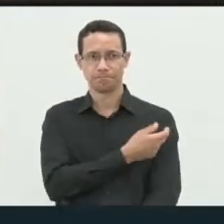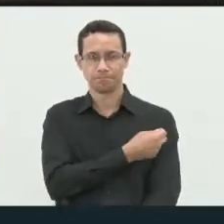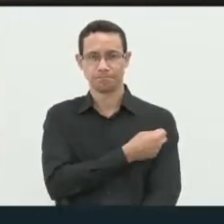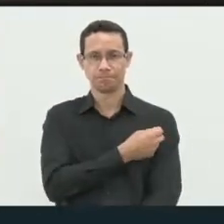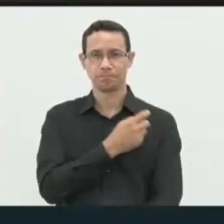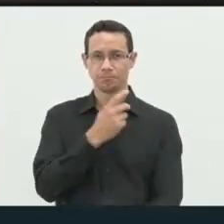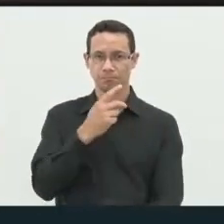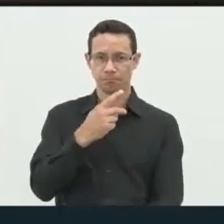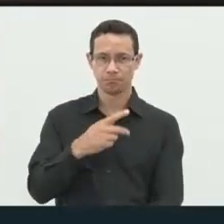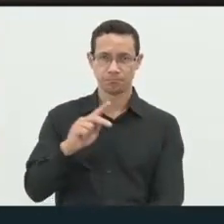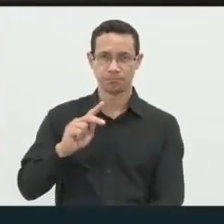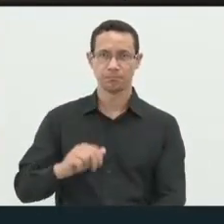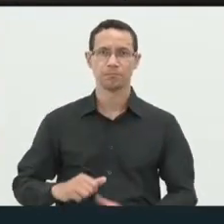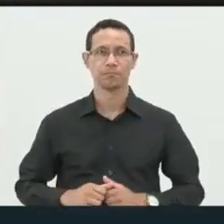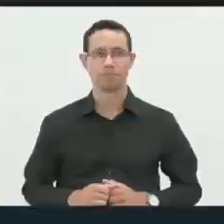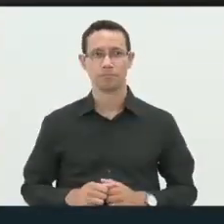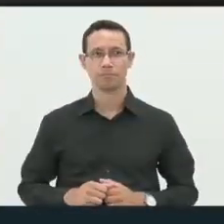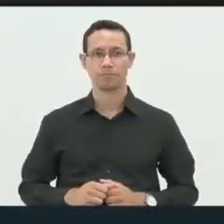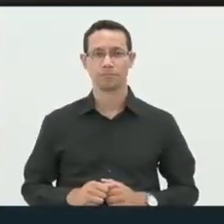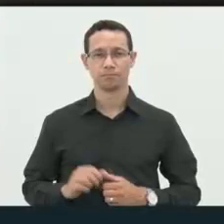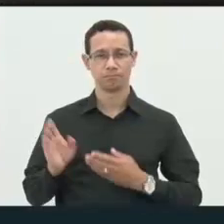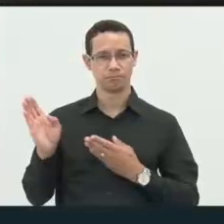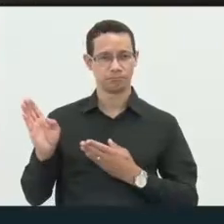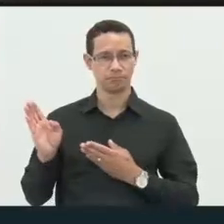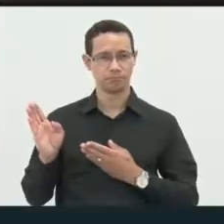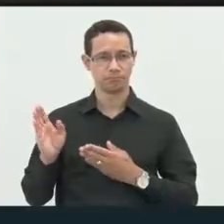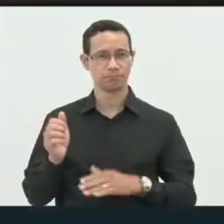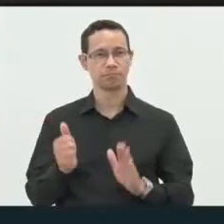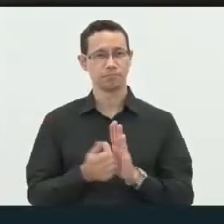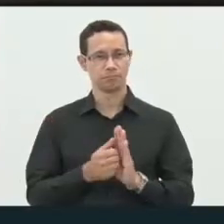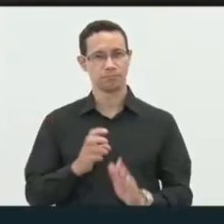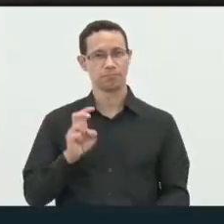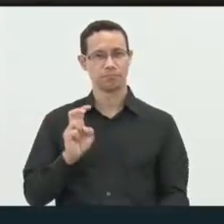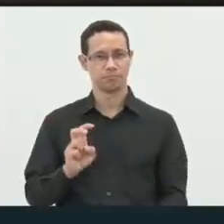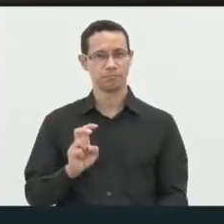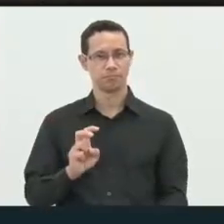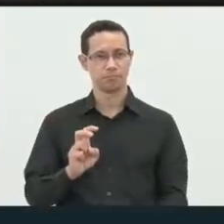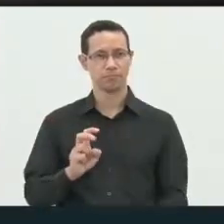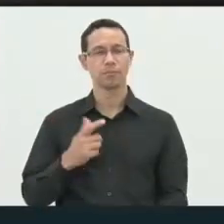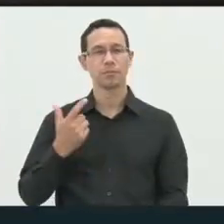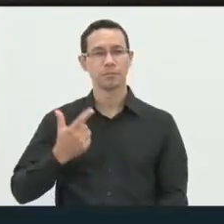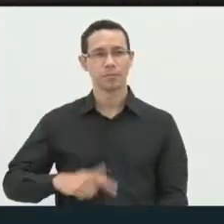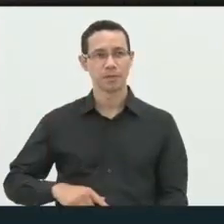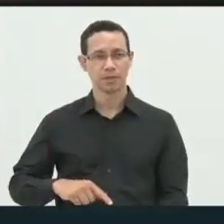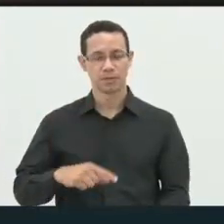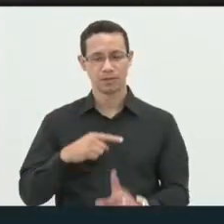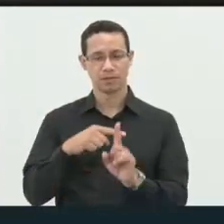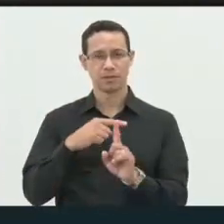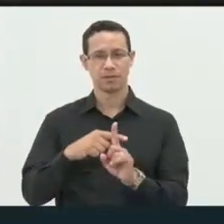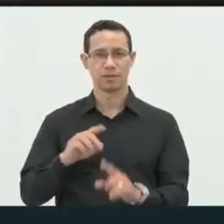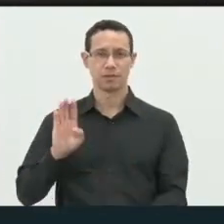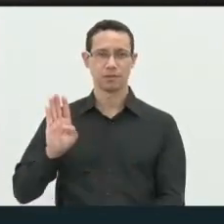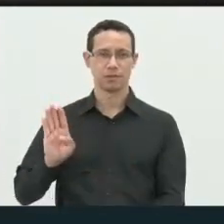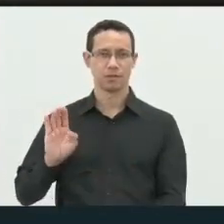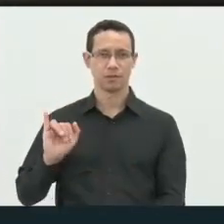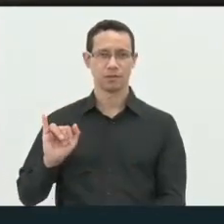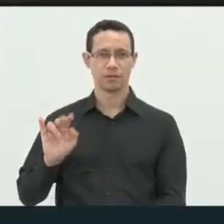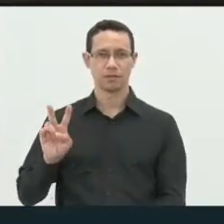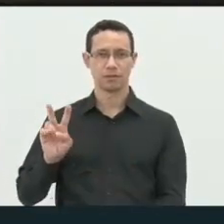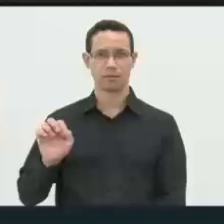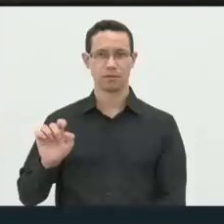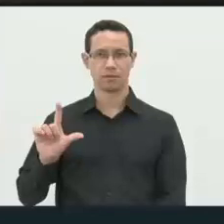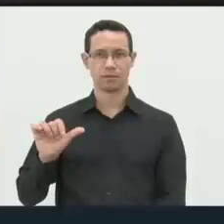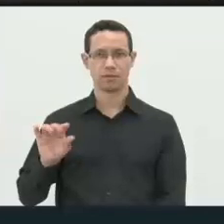sua para mim a quinta dose mais a dose bivalente o presidente